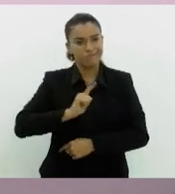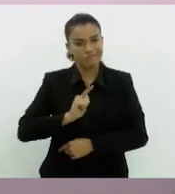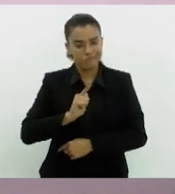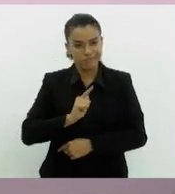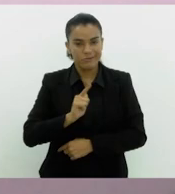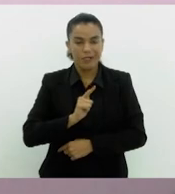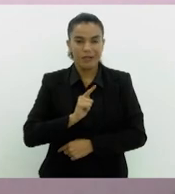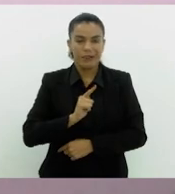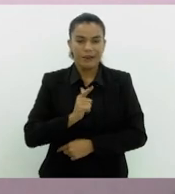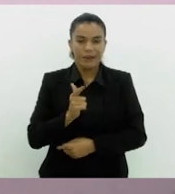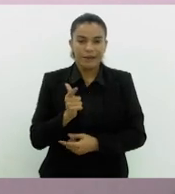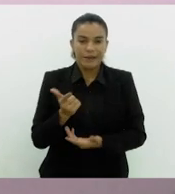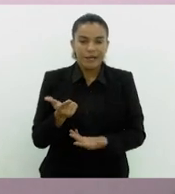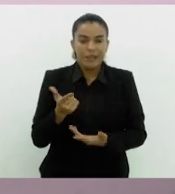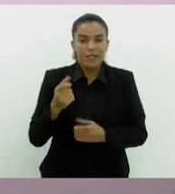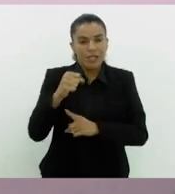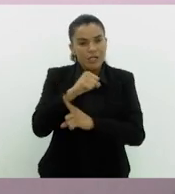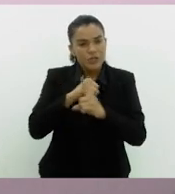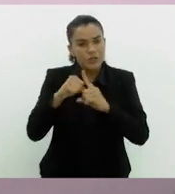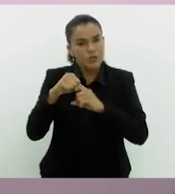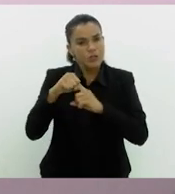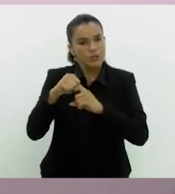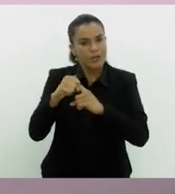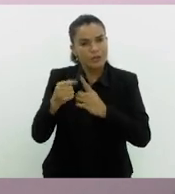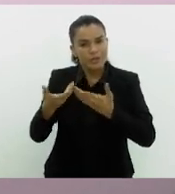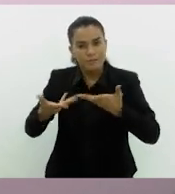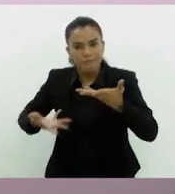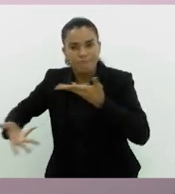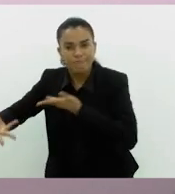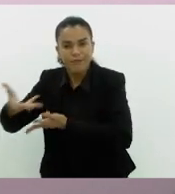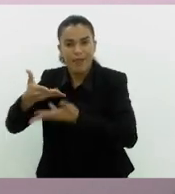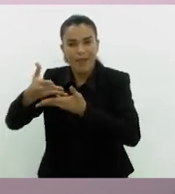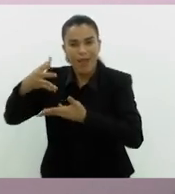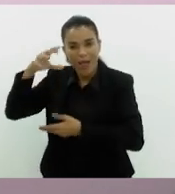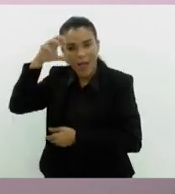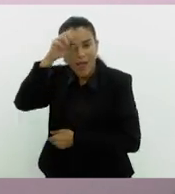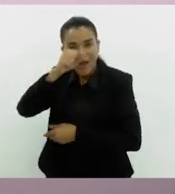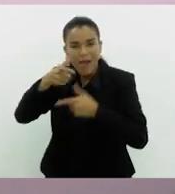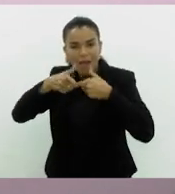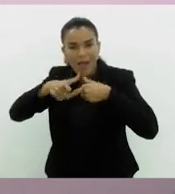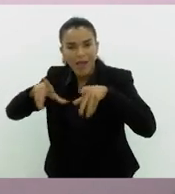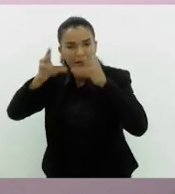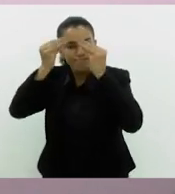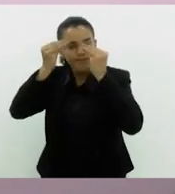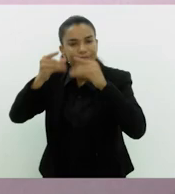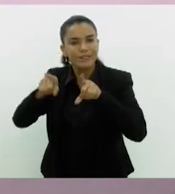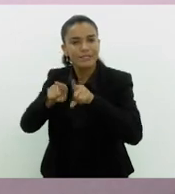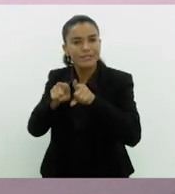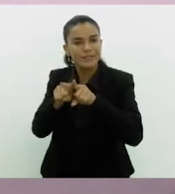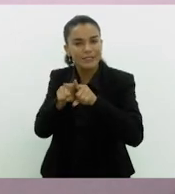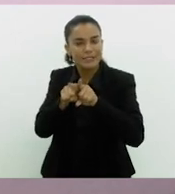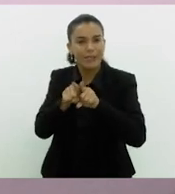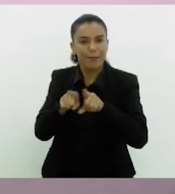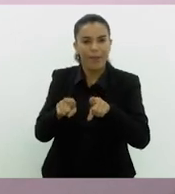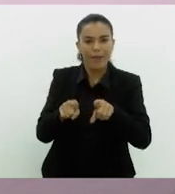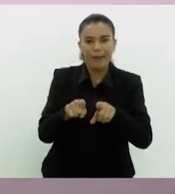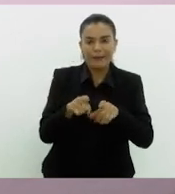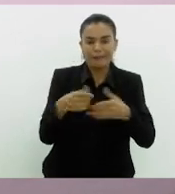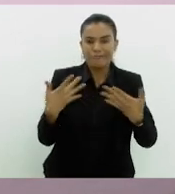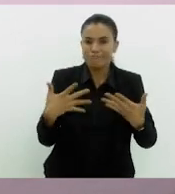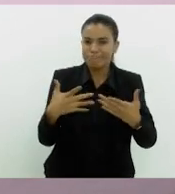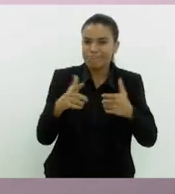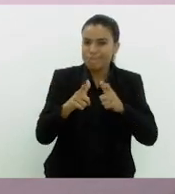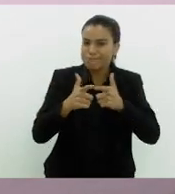termos da socialização das pessoas, do aprendizado da linguagem, de uma quantidade enorme